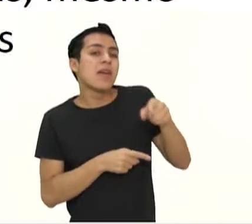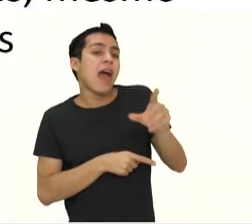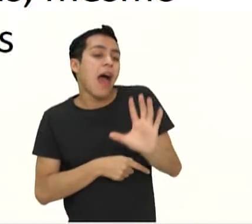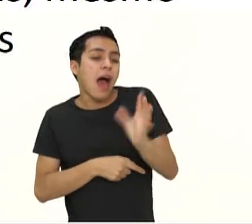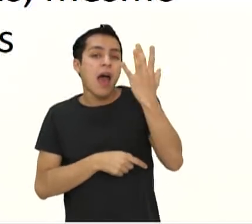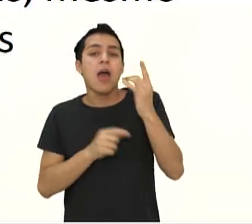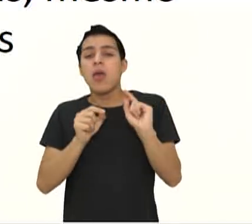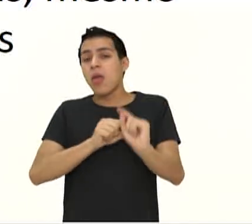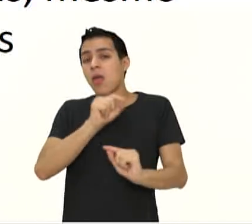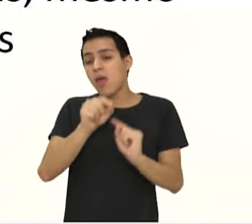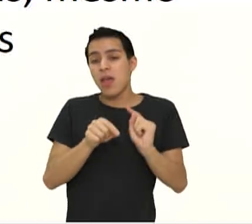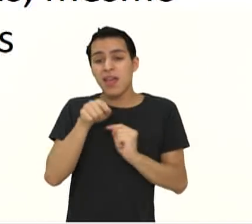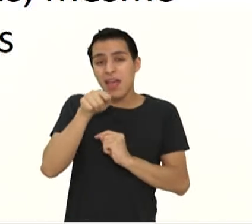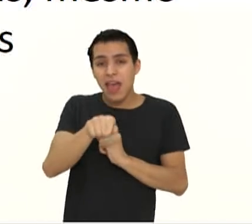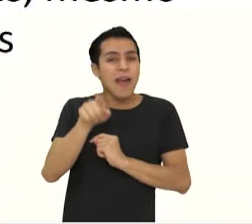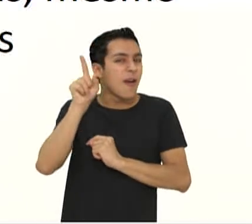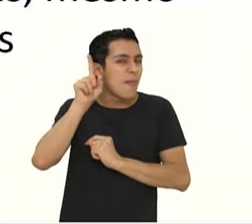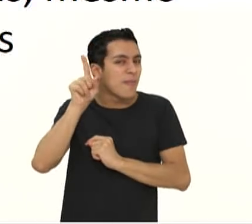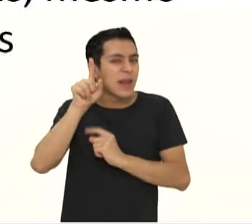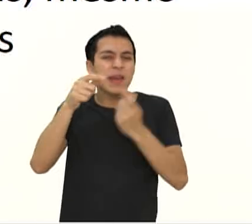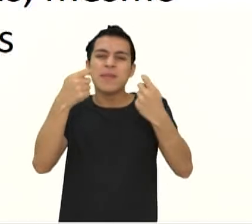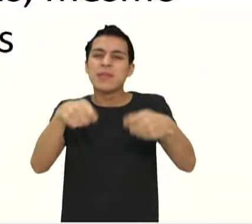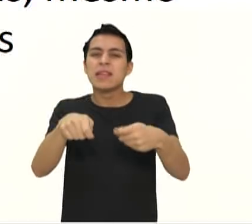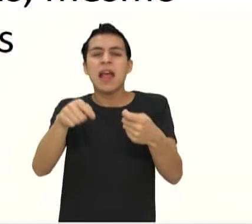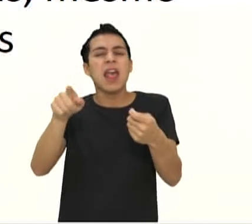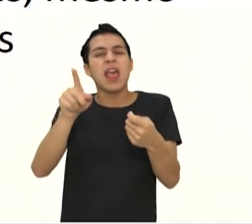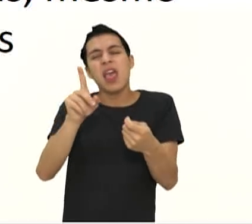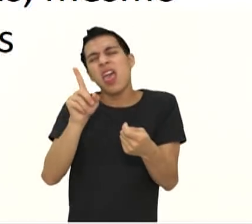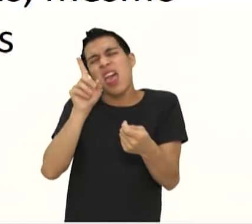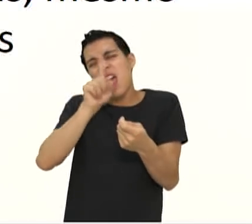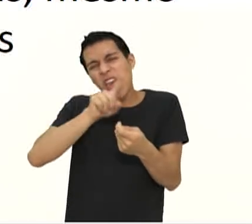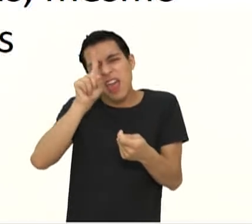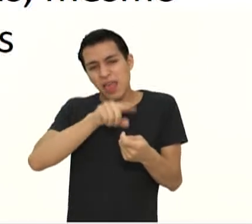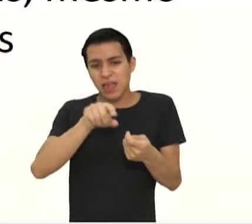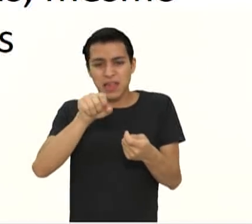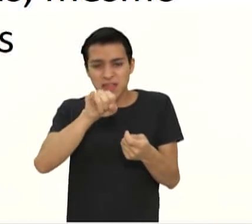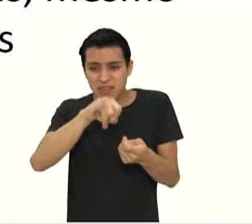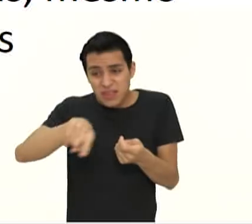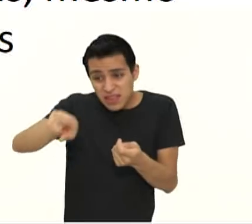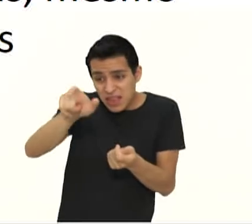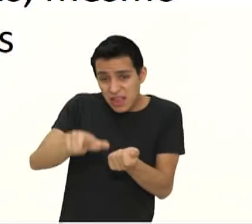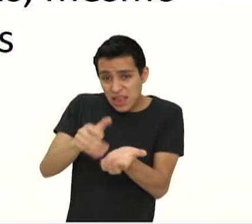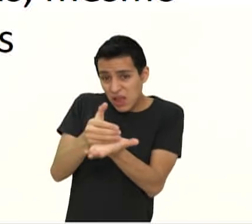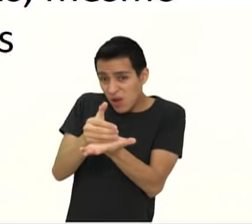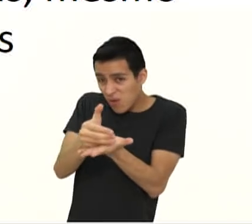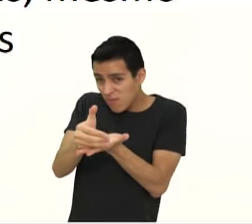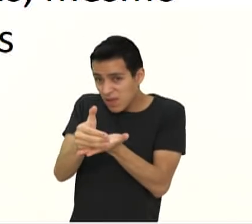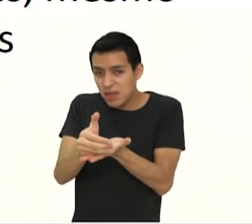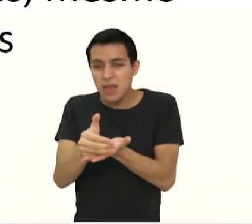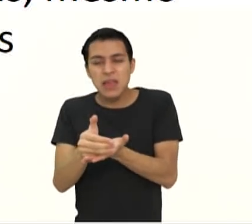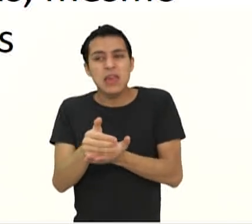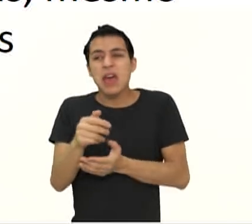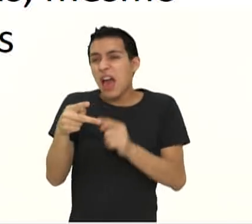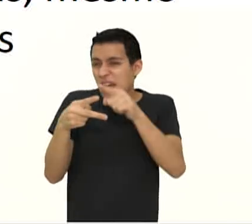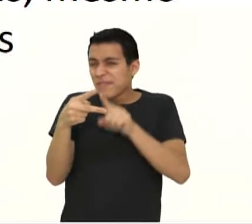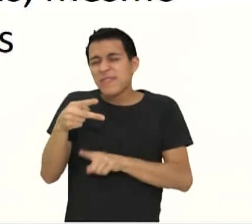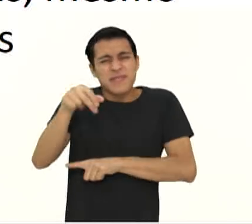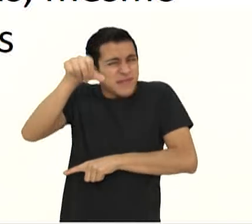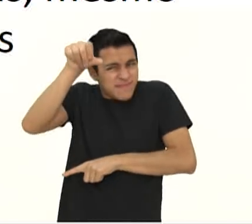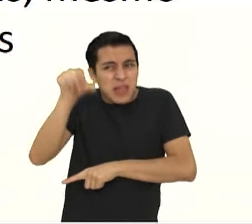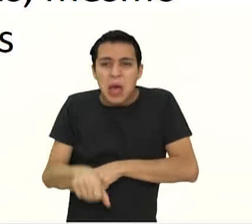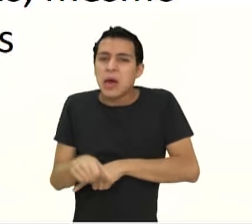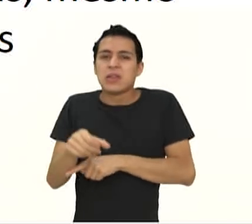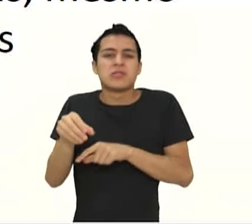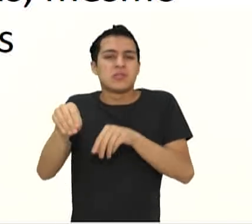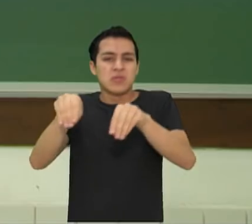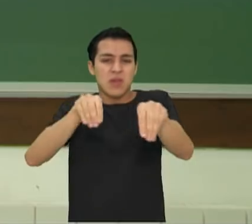as brancas devem cometer erros incomuns, mesmo entre principiantes, ao fazer 2 das piores jogadas de abertura possíveis.